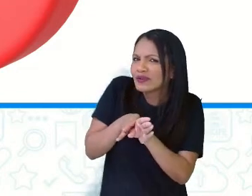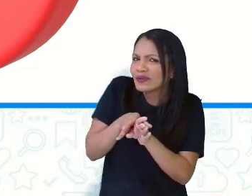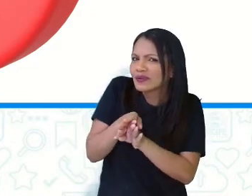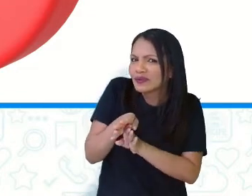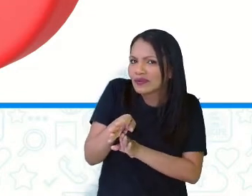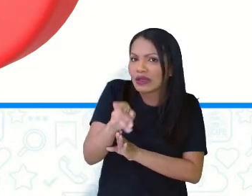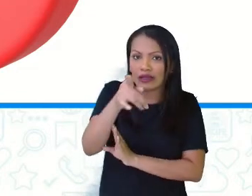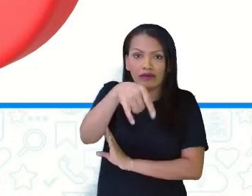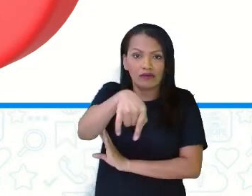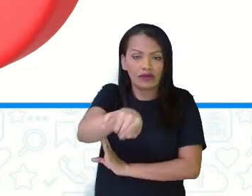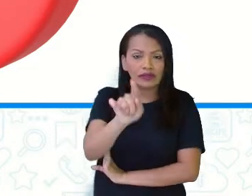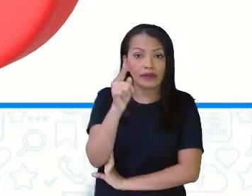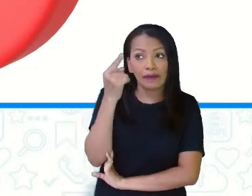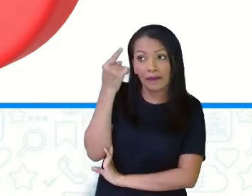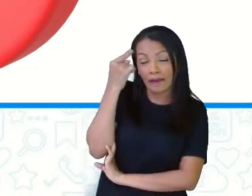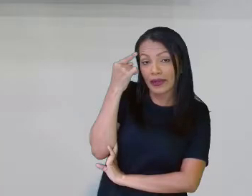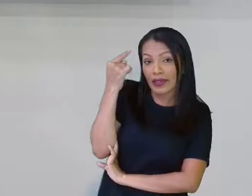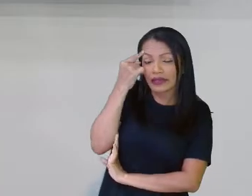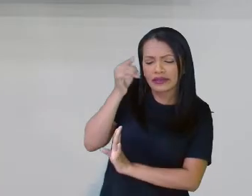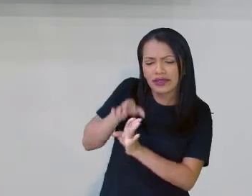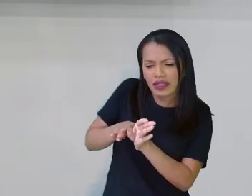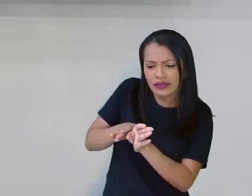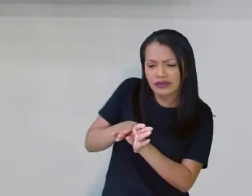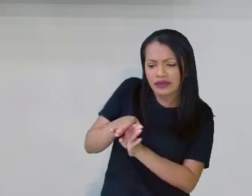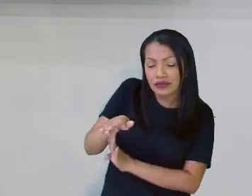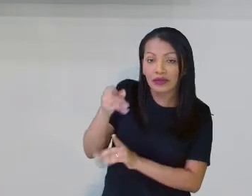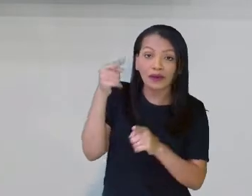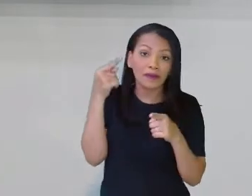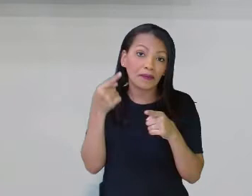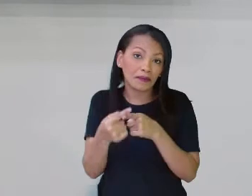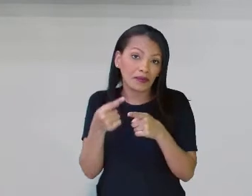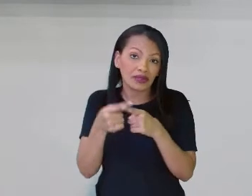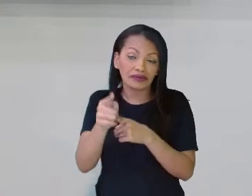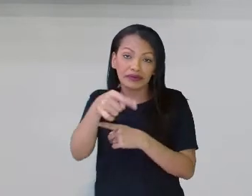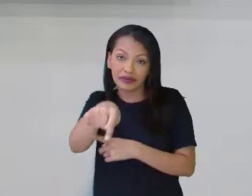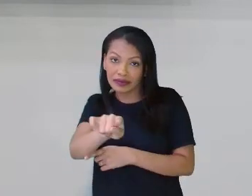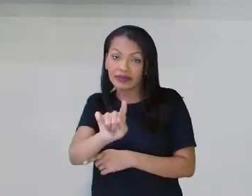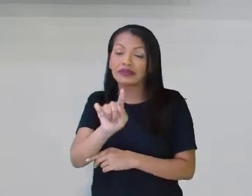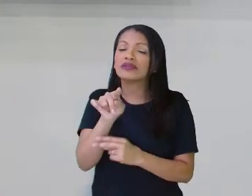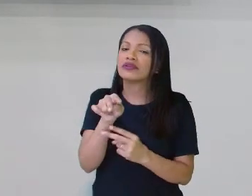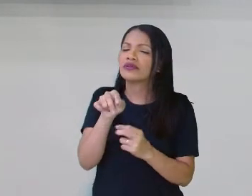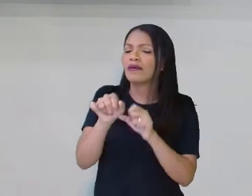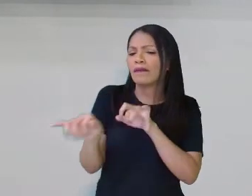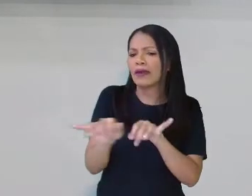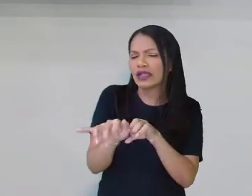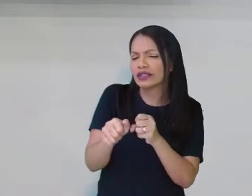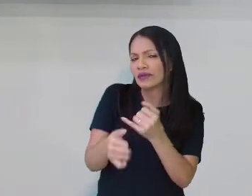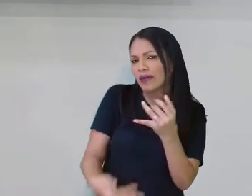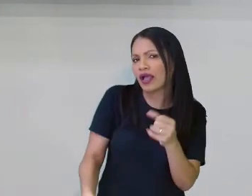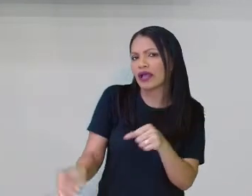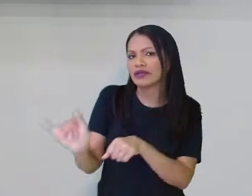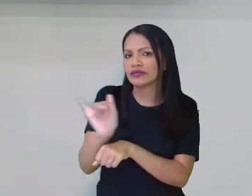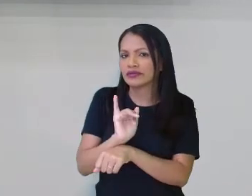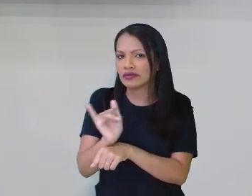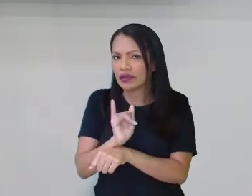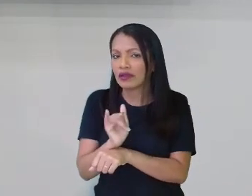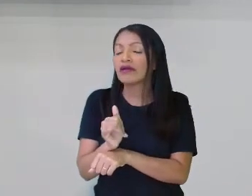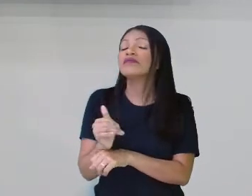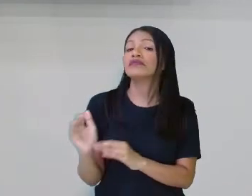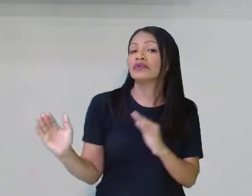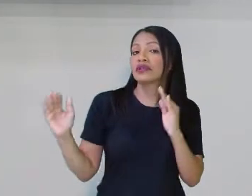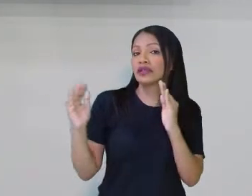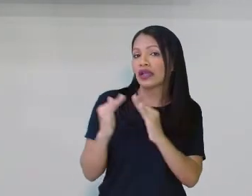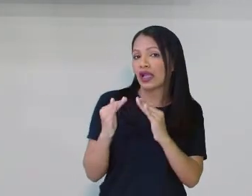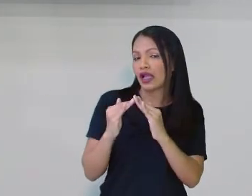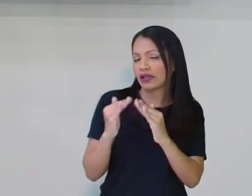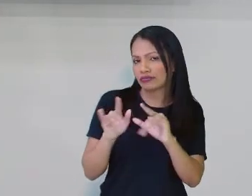vocês. Eu quero que vocês pensem nessa sugestão, porque vocês que estão aí no chat, vocês no YouTube, ou até em casa mesmo,